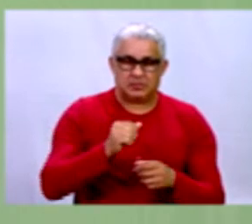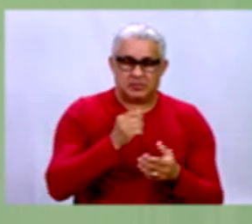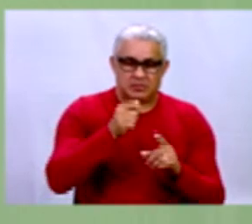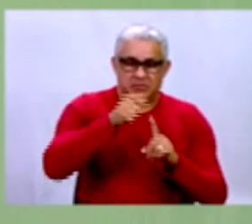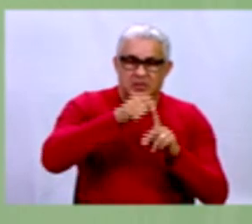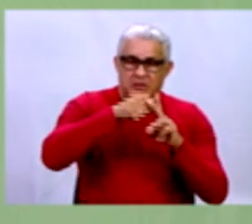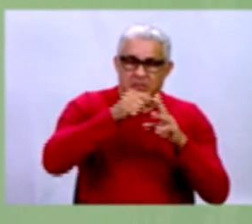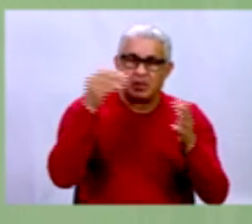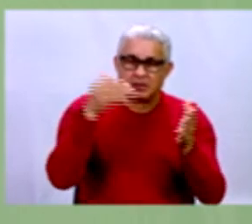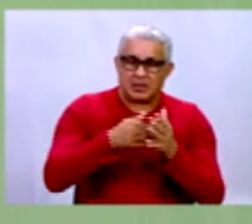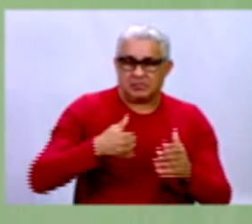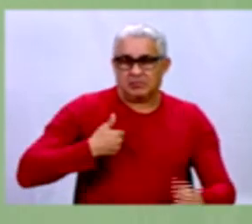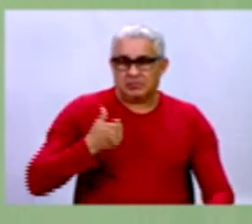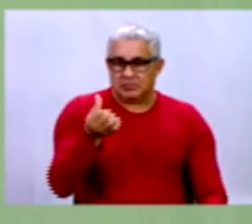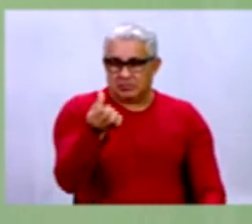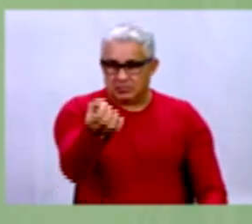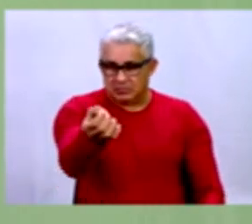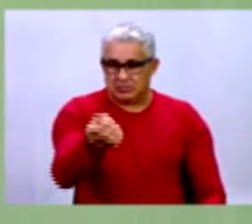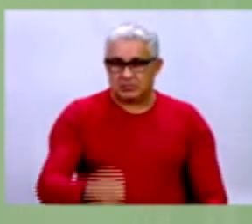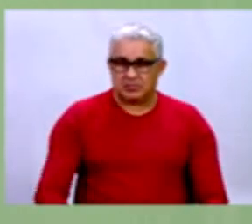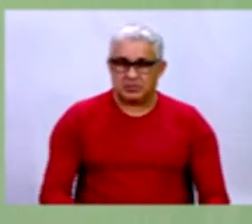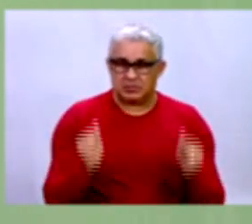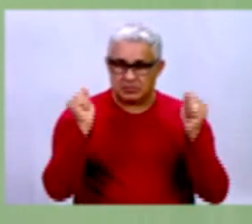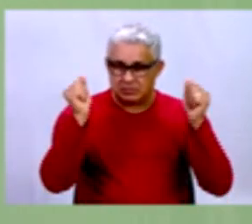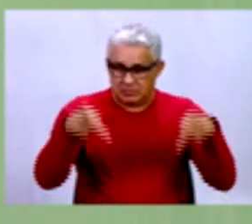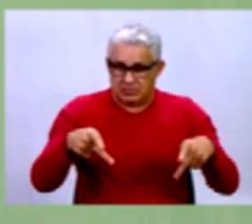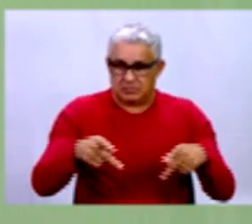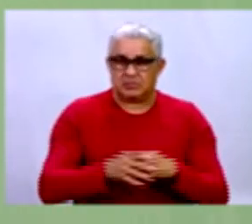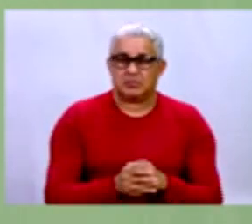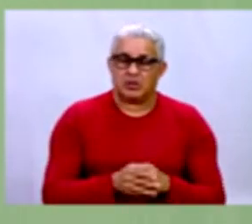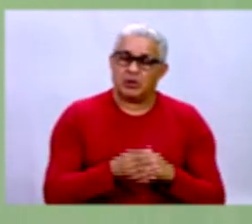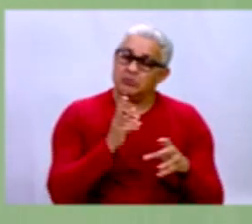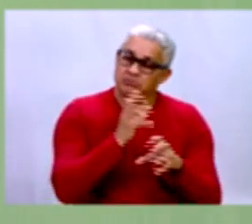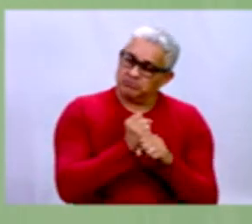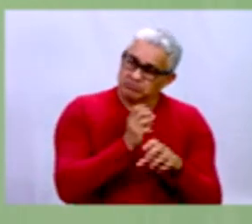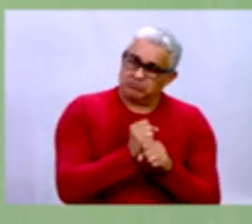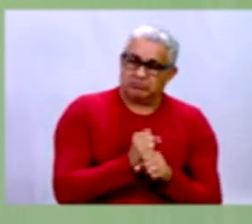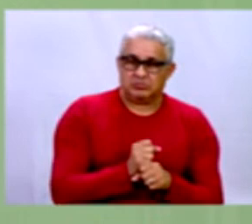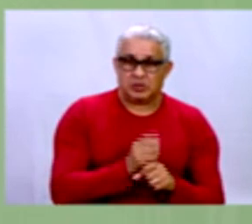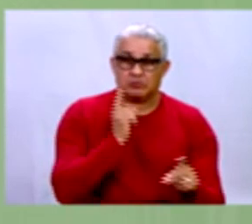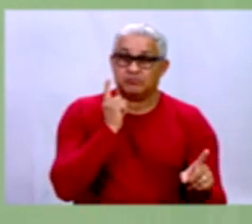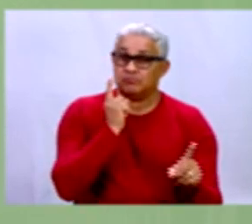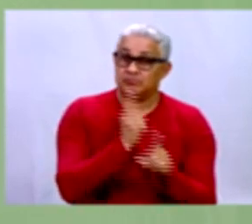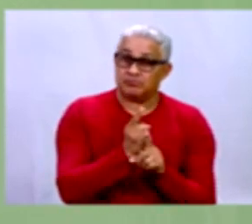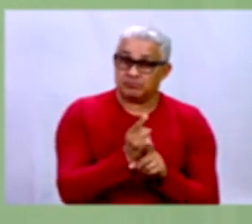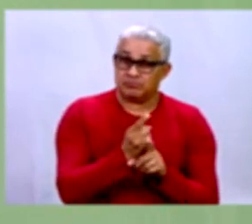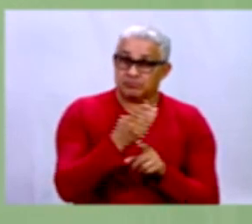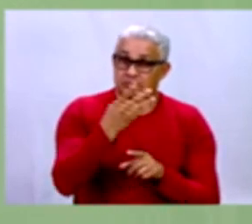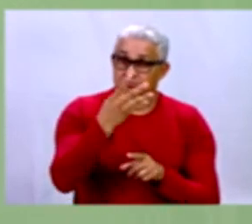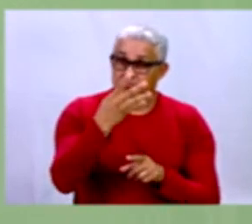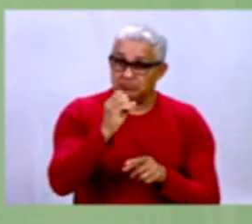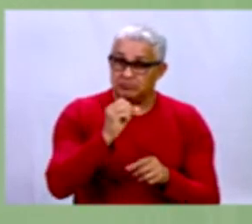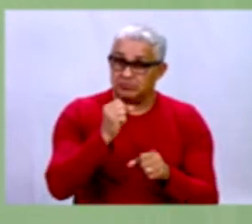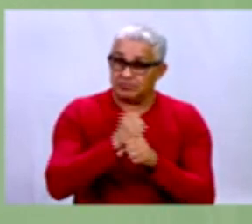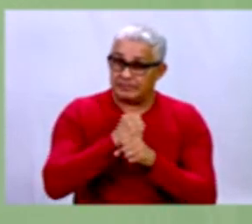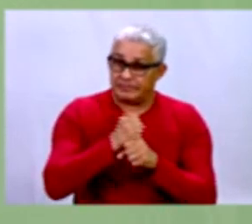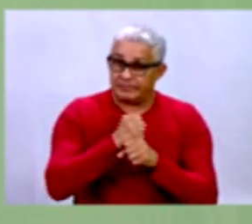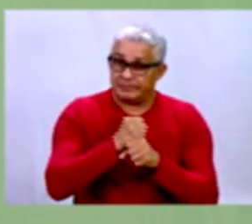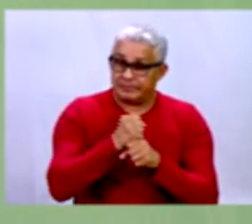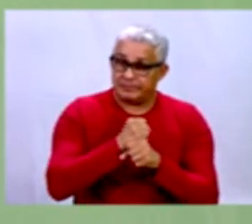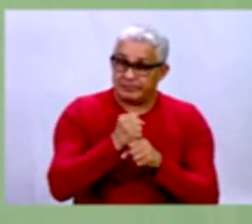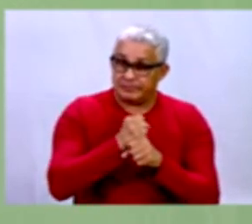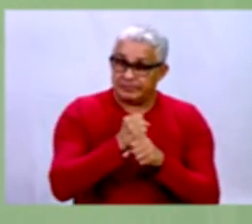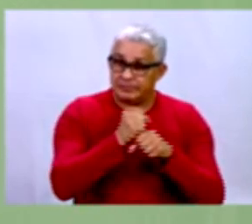60 anos, quando se aposentará. Ao fazer o cálculo, descobriu que serão 40 anos de aplicação,